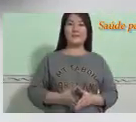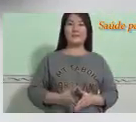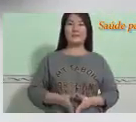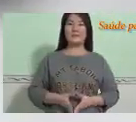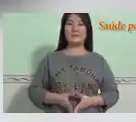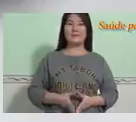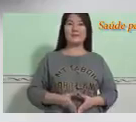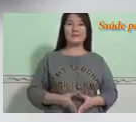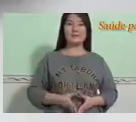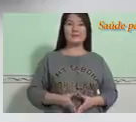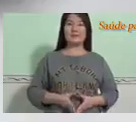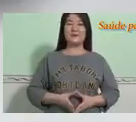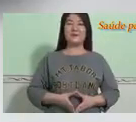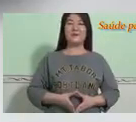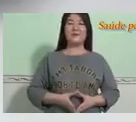Um ponto